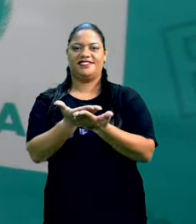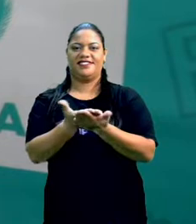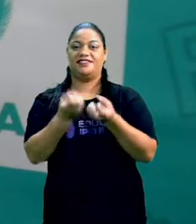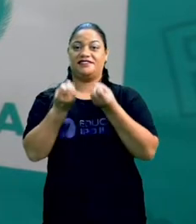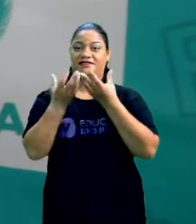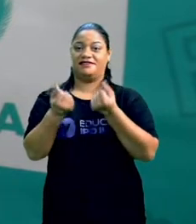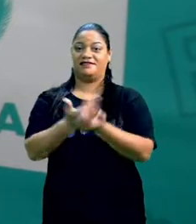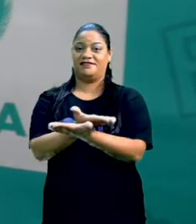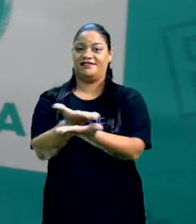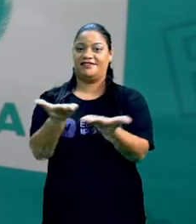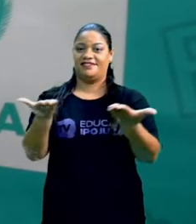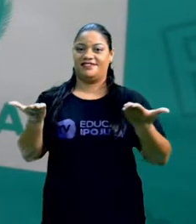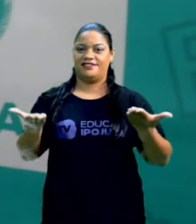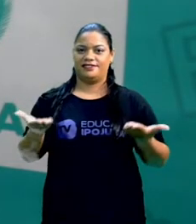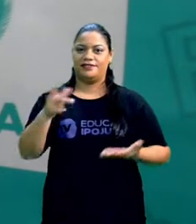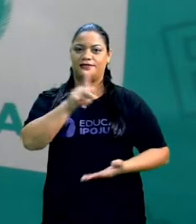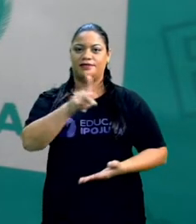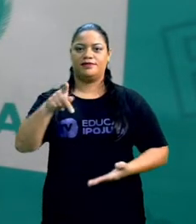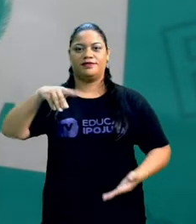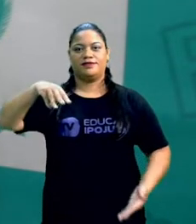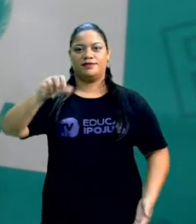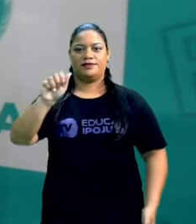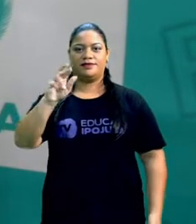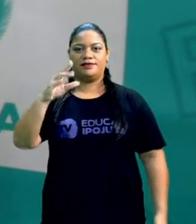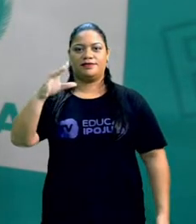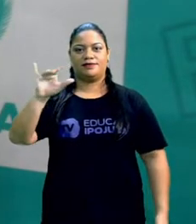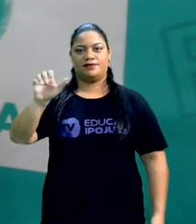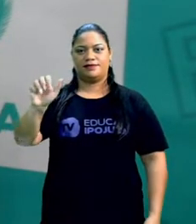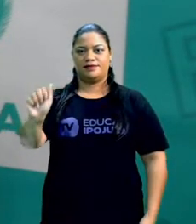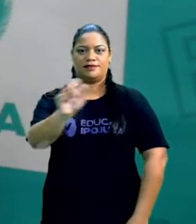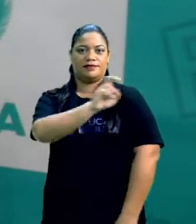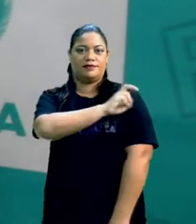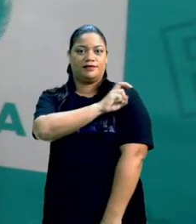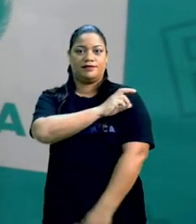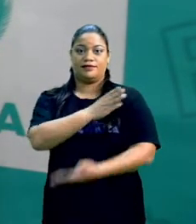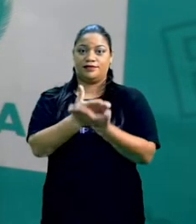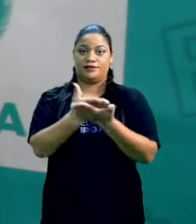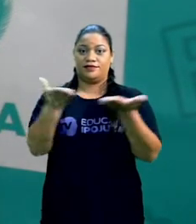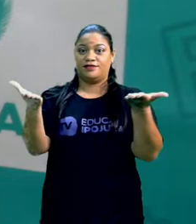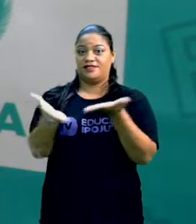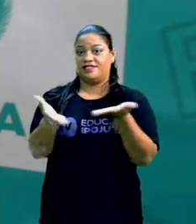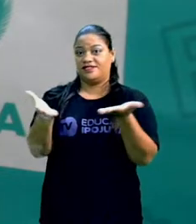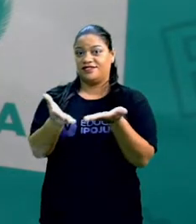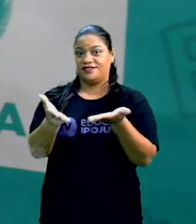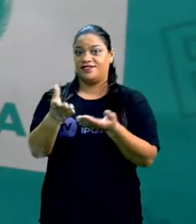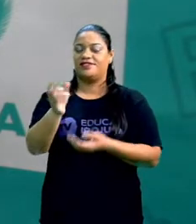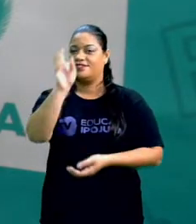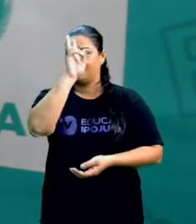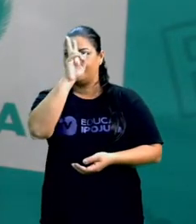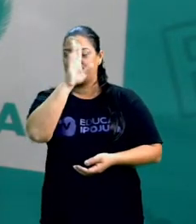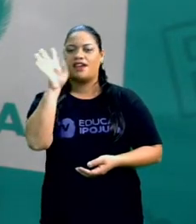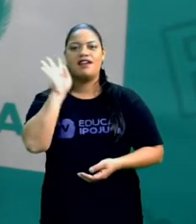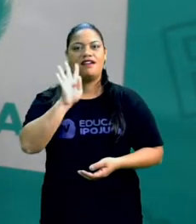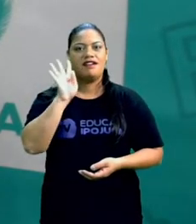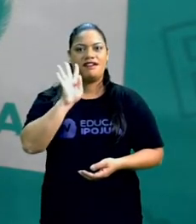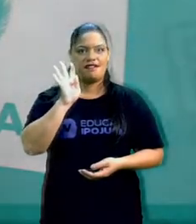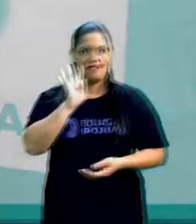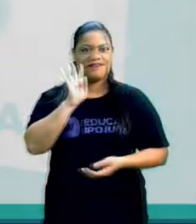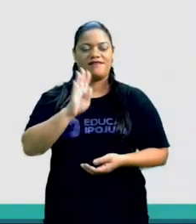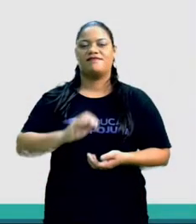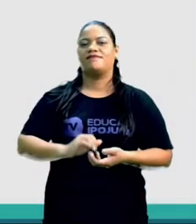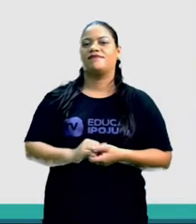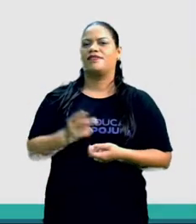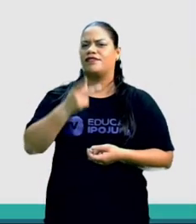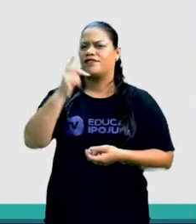estudantes, tudo bem com vocês? Sou a professora Márcia do 5º ano e a nossa aula de hoje de história está bem legal. Vamos falar um